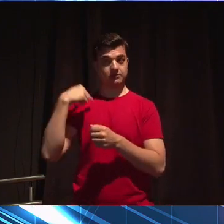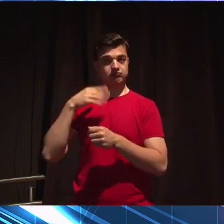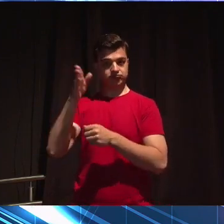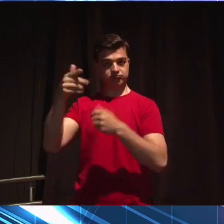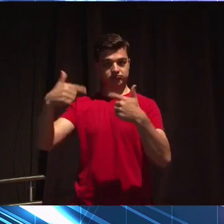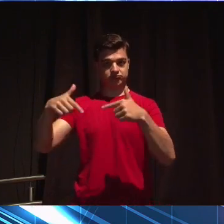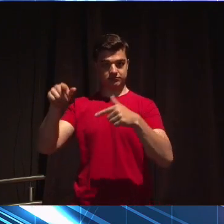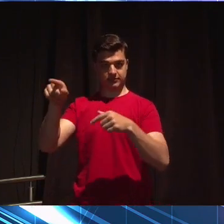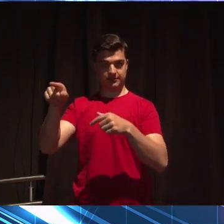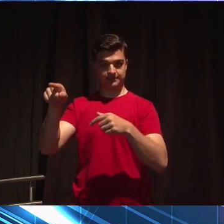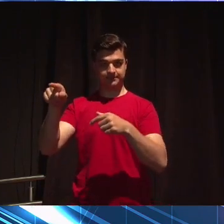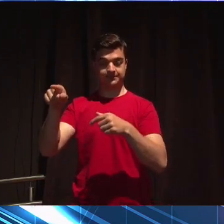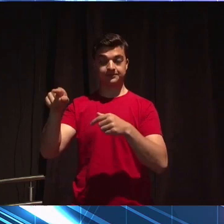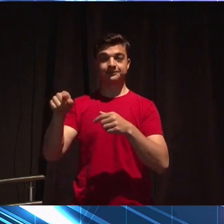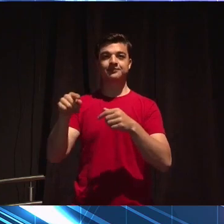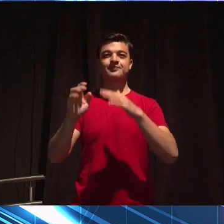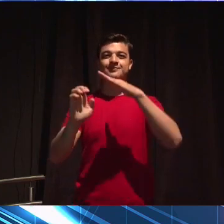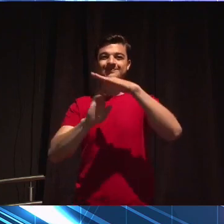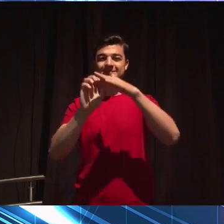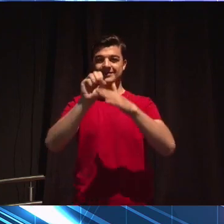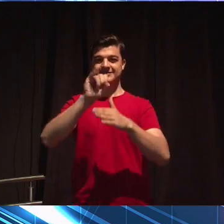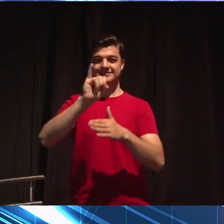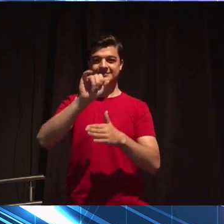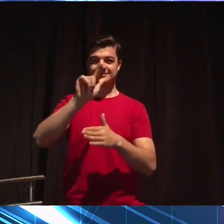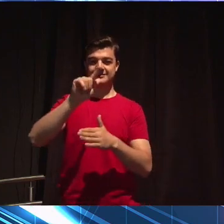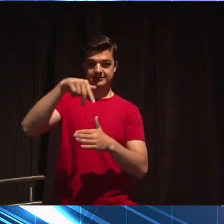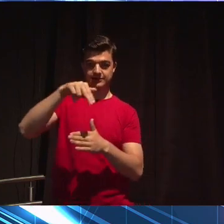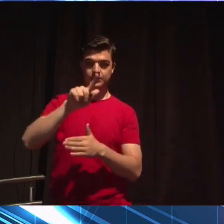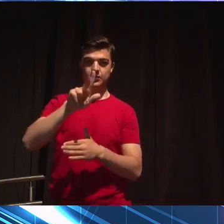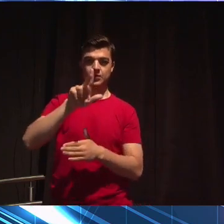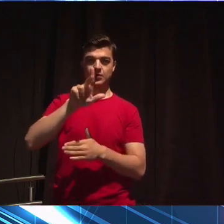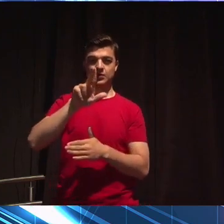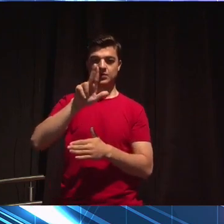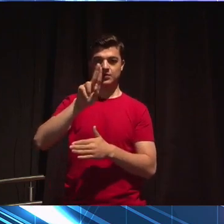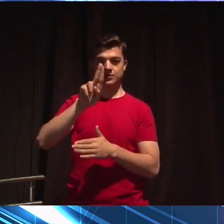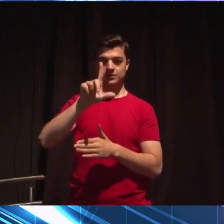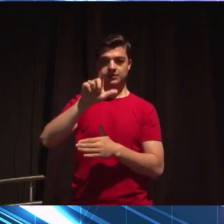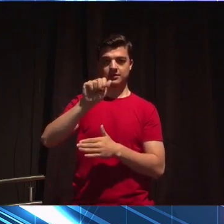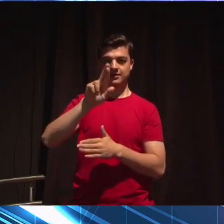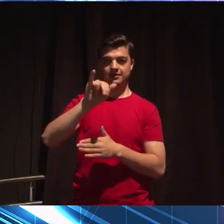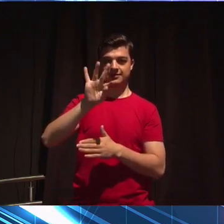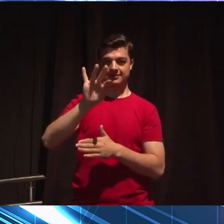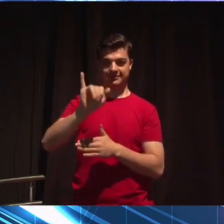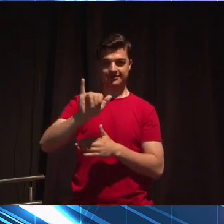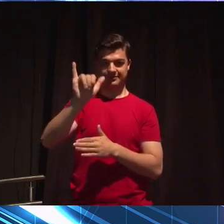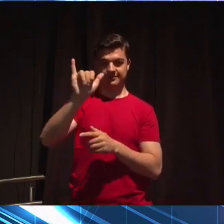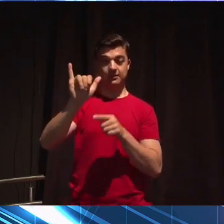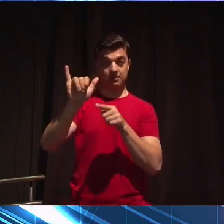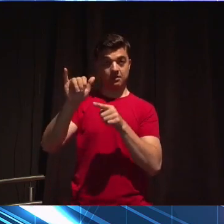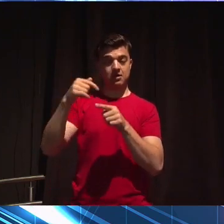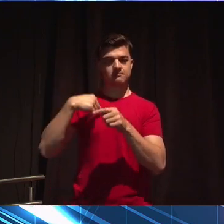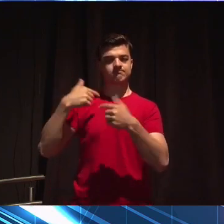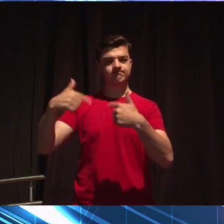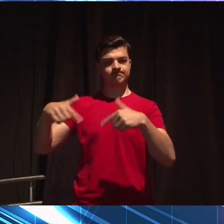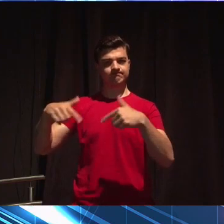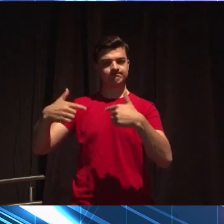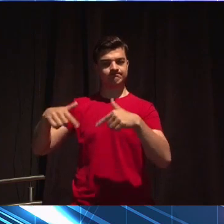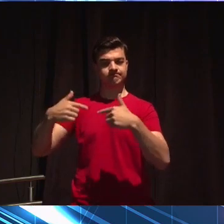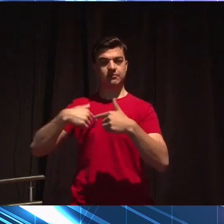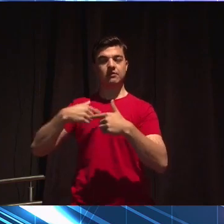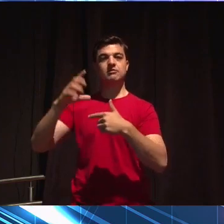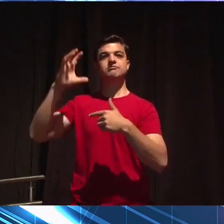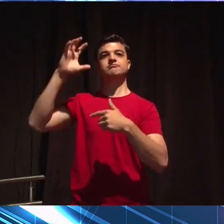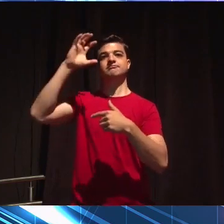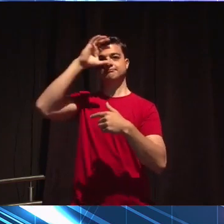interessante você ver a Singularity. A Singularity tinha um lema que eu trouxe para a minha vida. Tá? Tem ainda esse lema, mas o Rick Crusoe falava, cara, se não